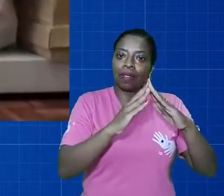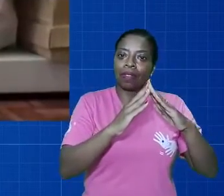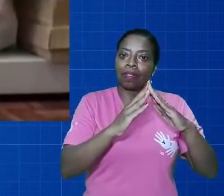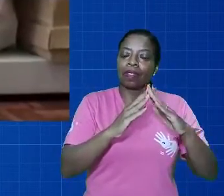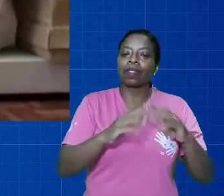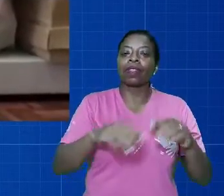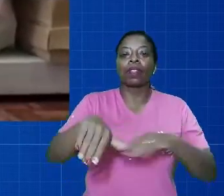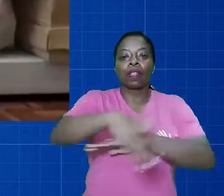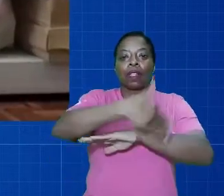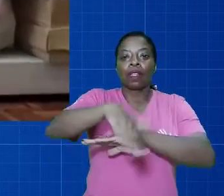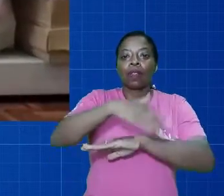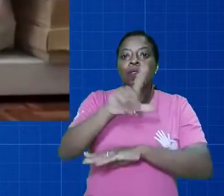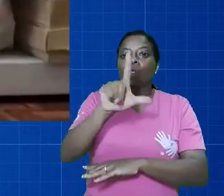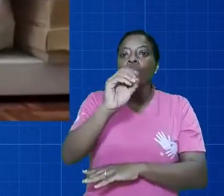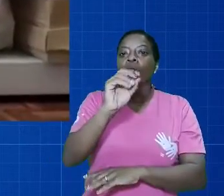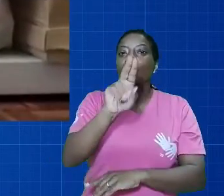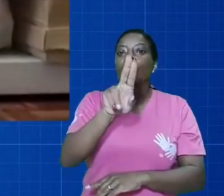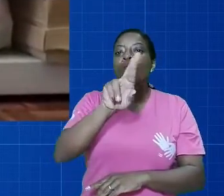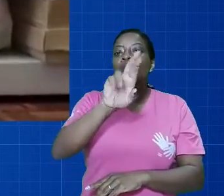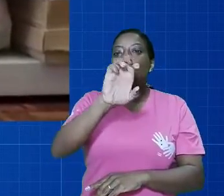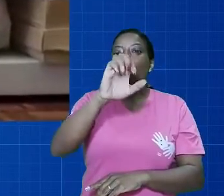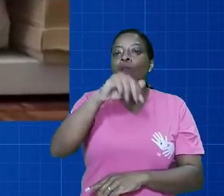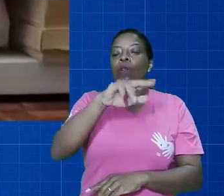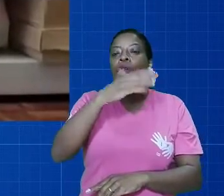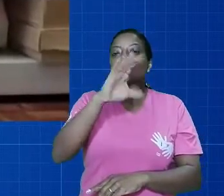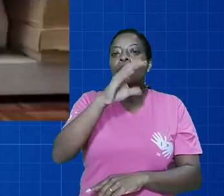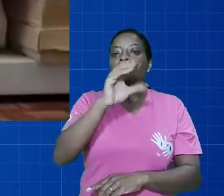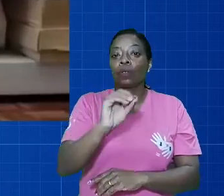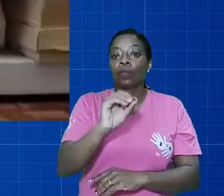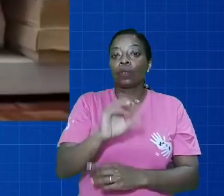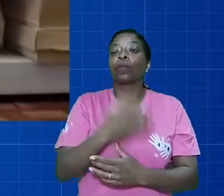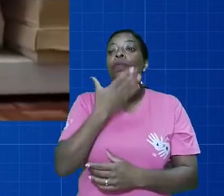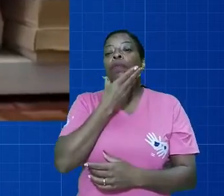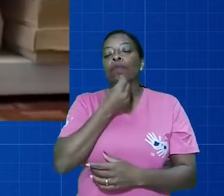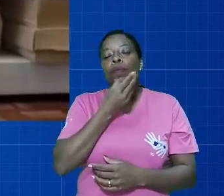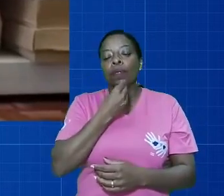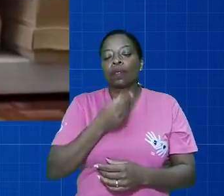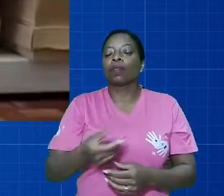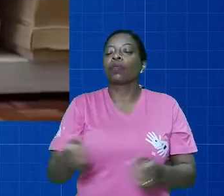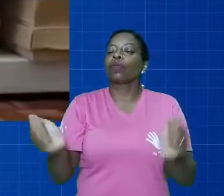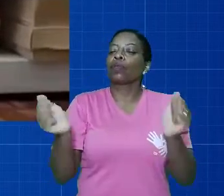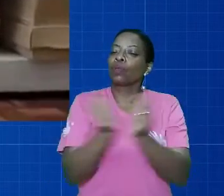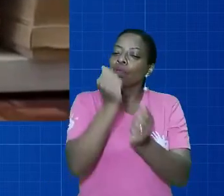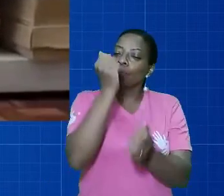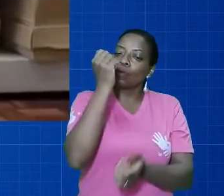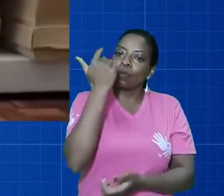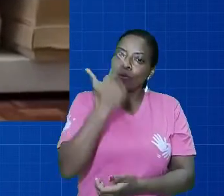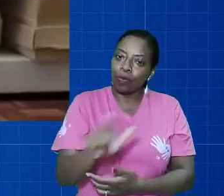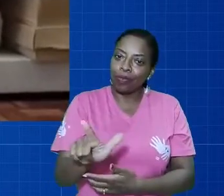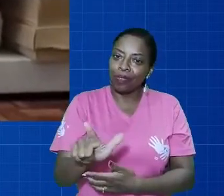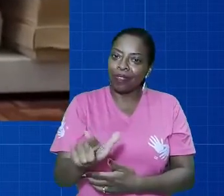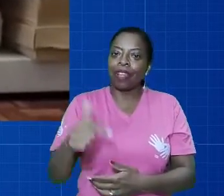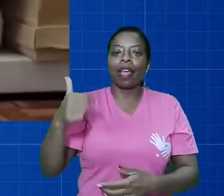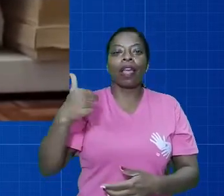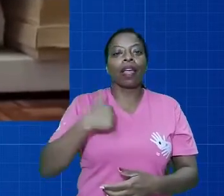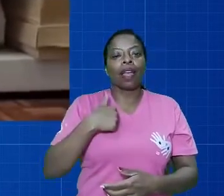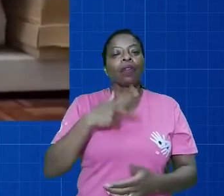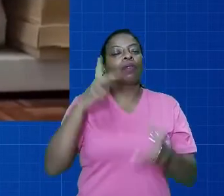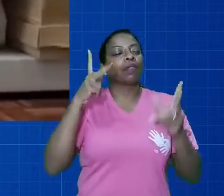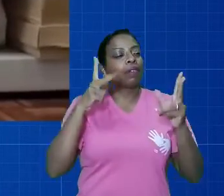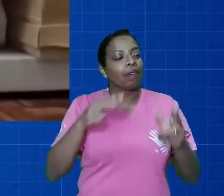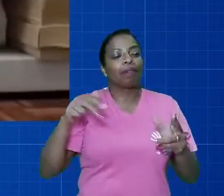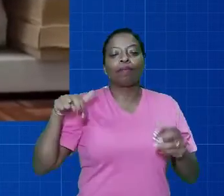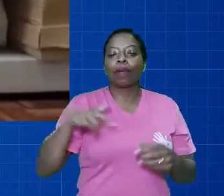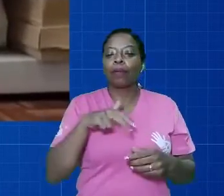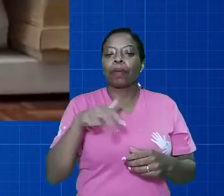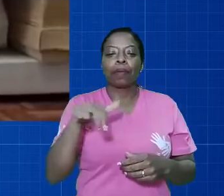lá conosco. E era a mesma coisa. Eu subi a escadinha da entrada, a sala de aula era bem na sala principal, no ladinho assim